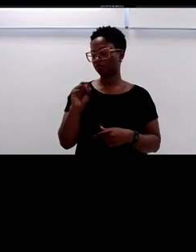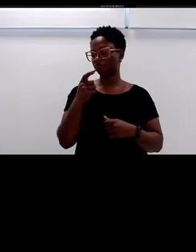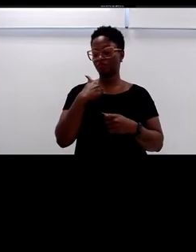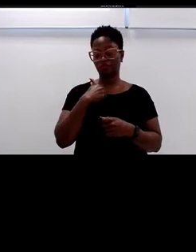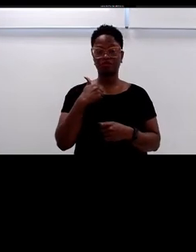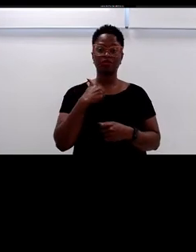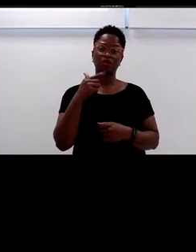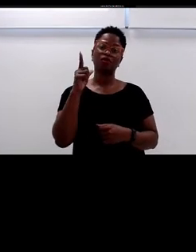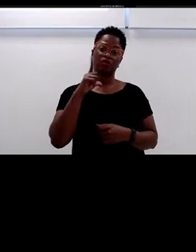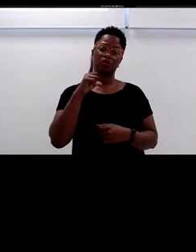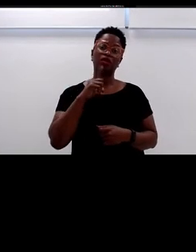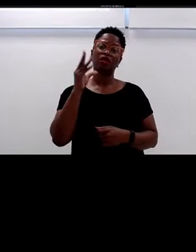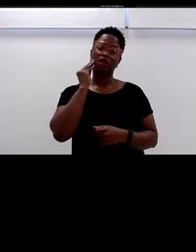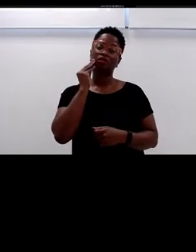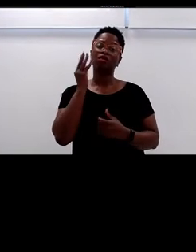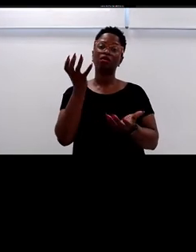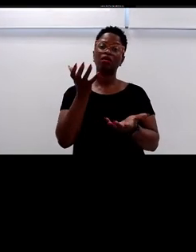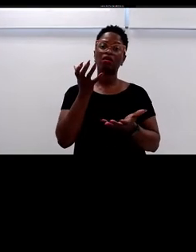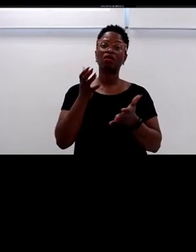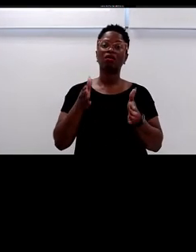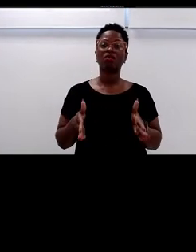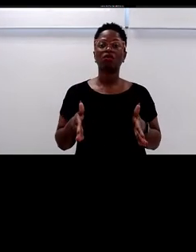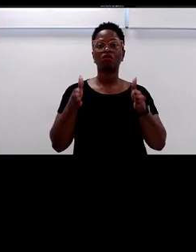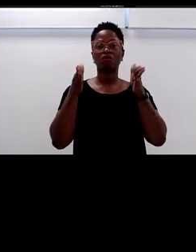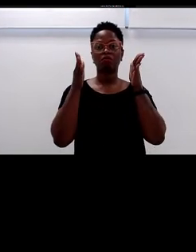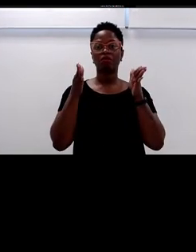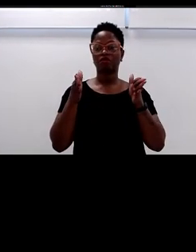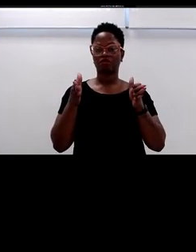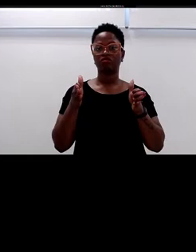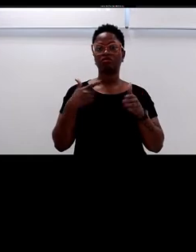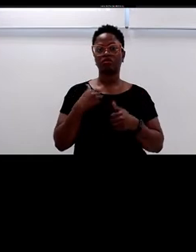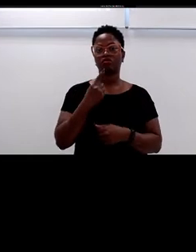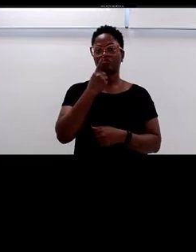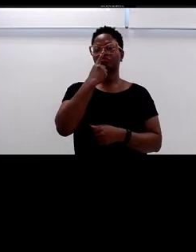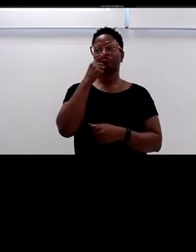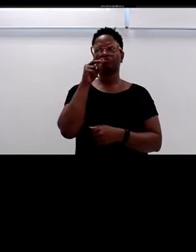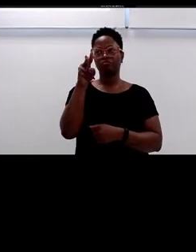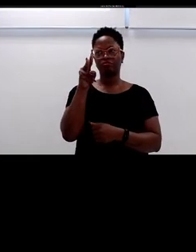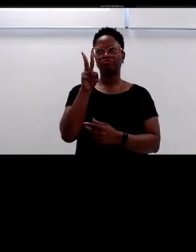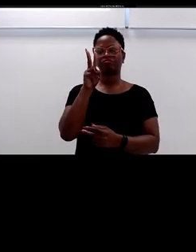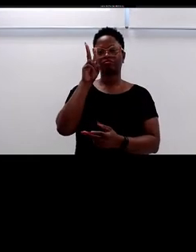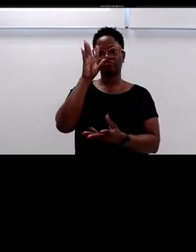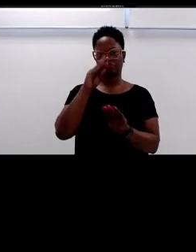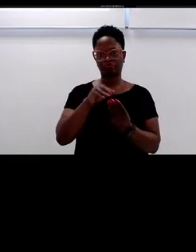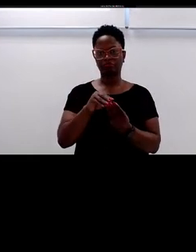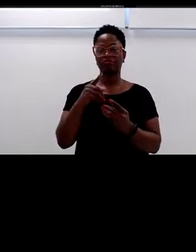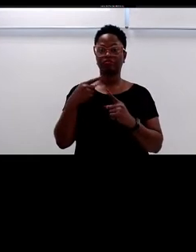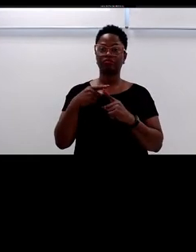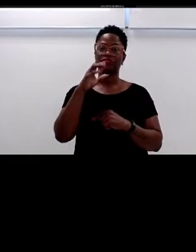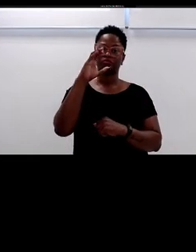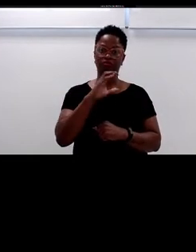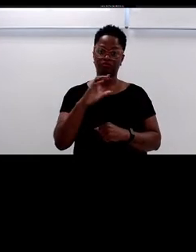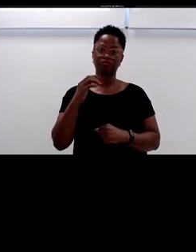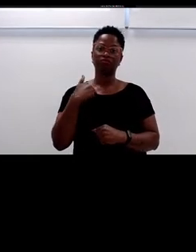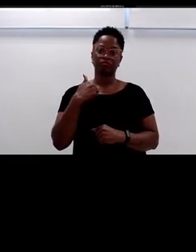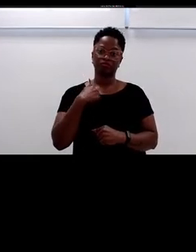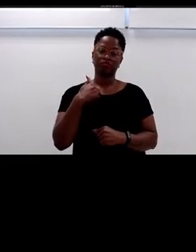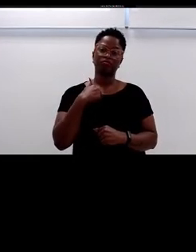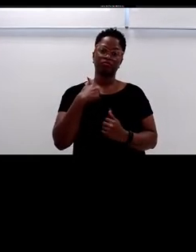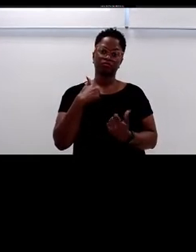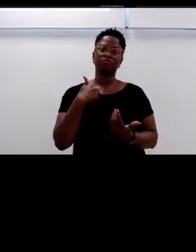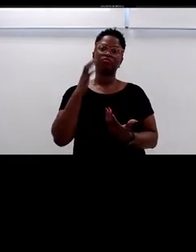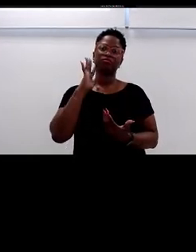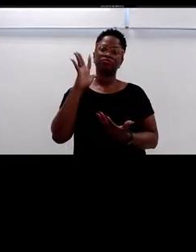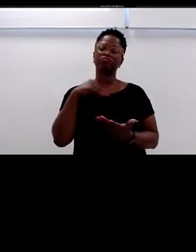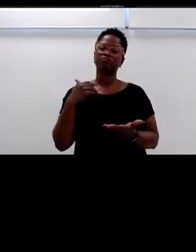tentei procurar algum prédio com o qual me identificasse. Também por ser católico, né, eu pensei assim, poxa,